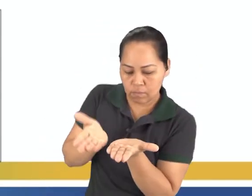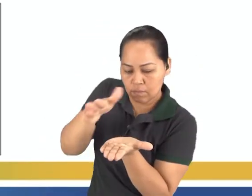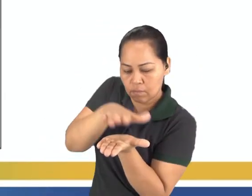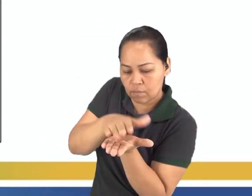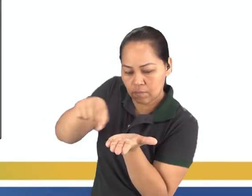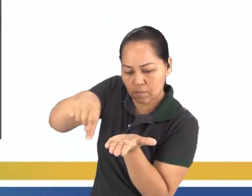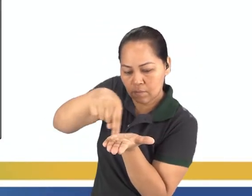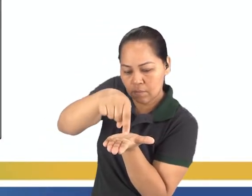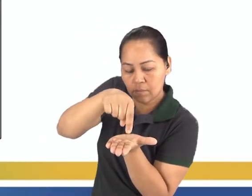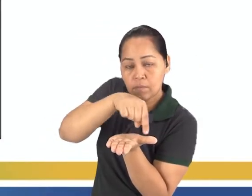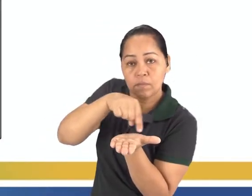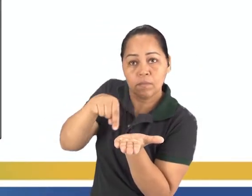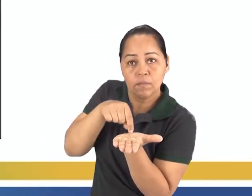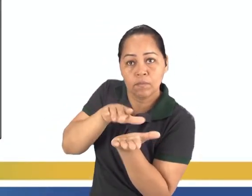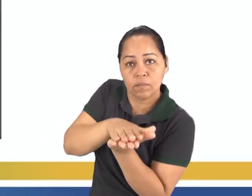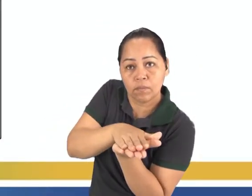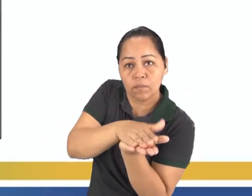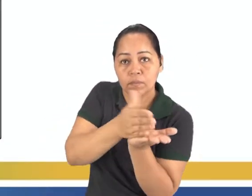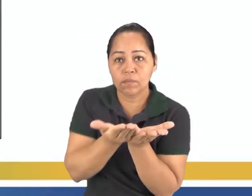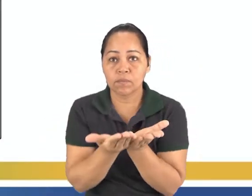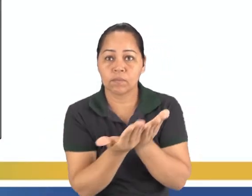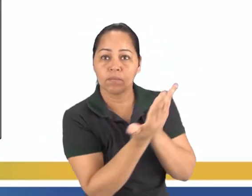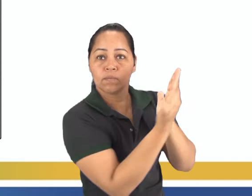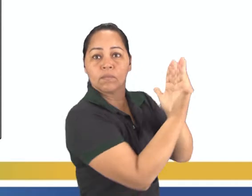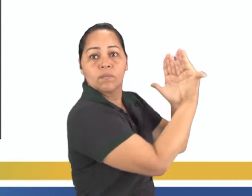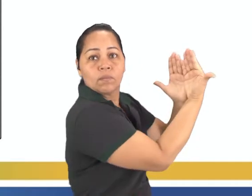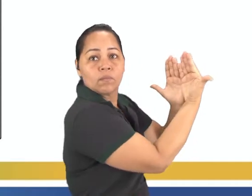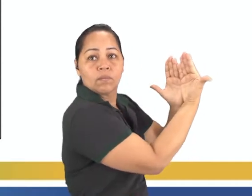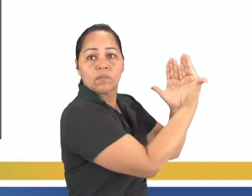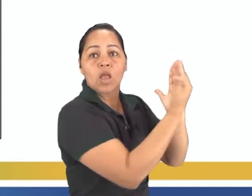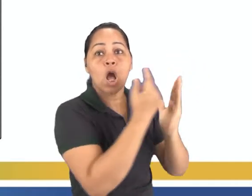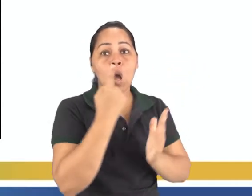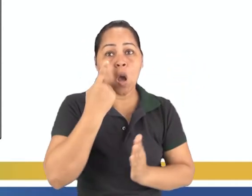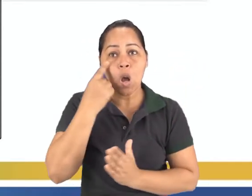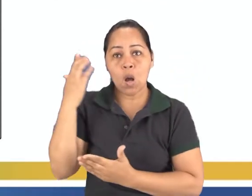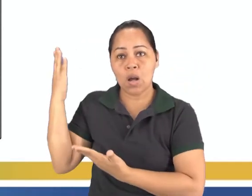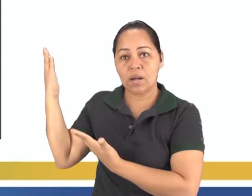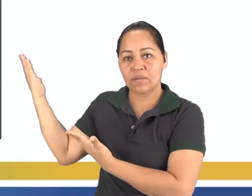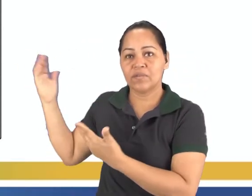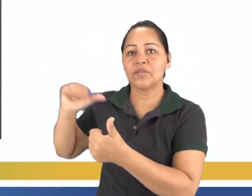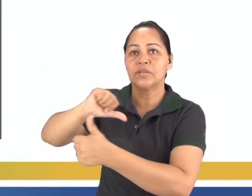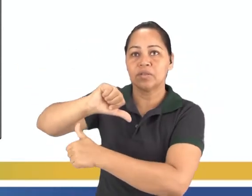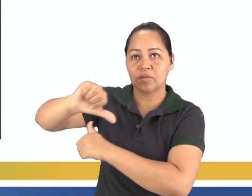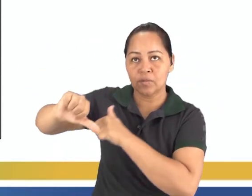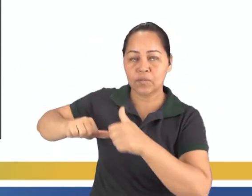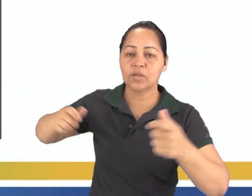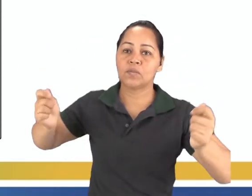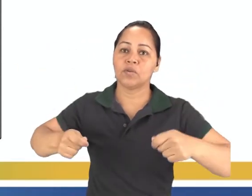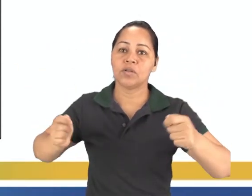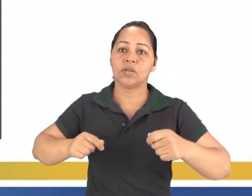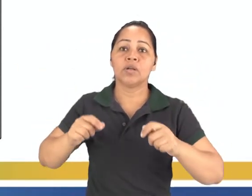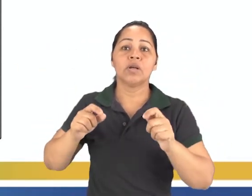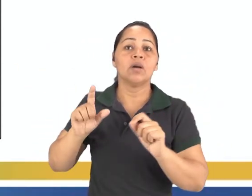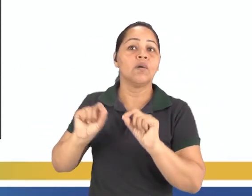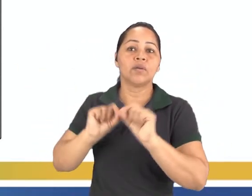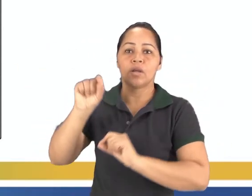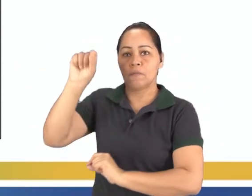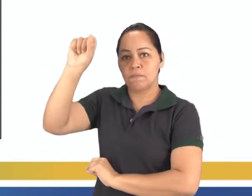transformada. Observe aí as nossas figuras transformadas pela simetria